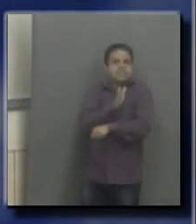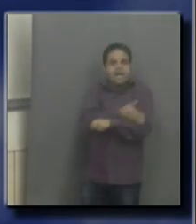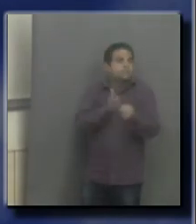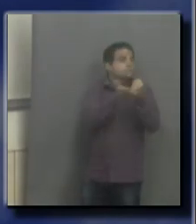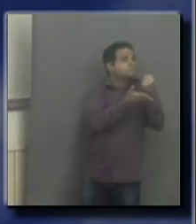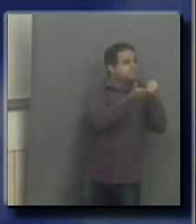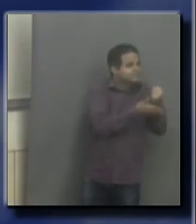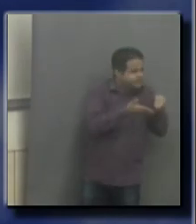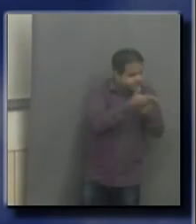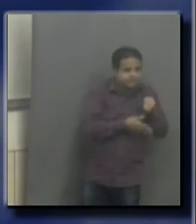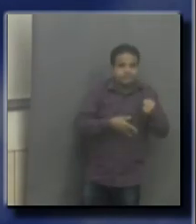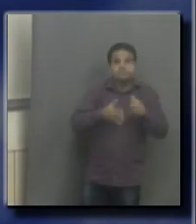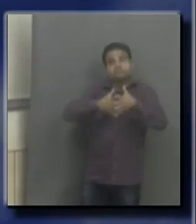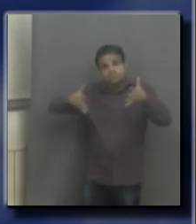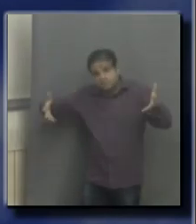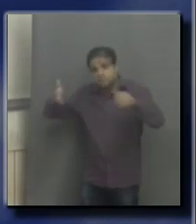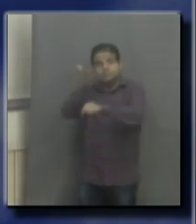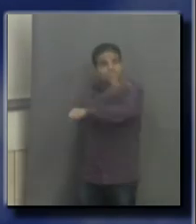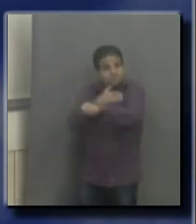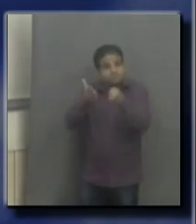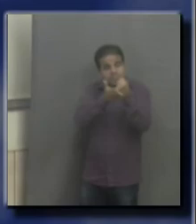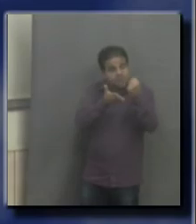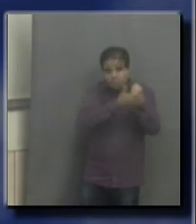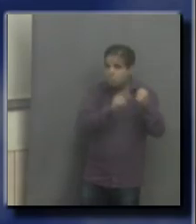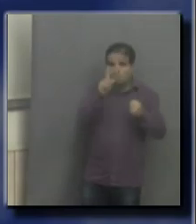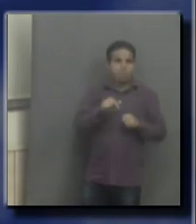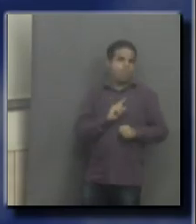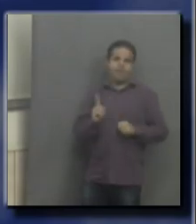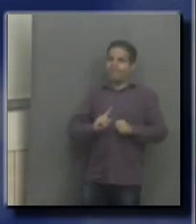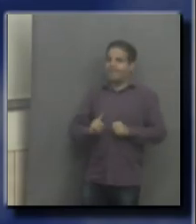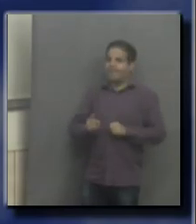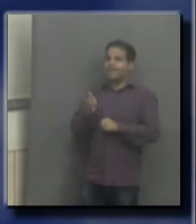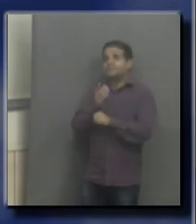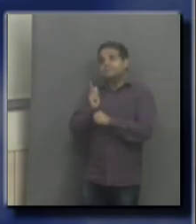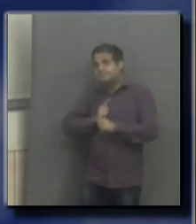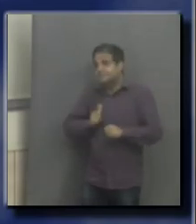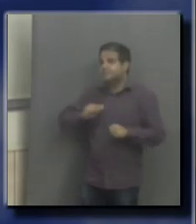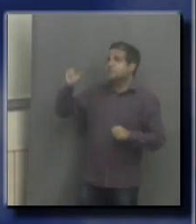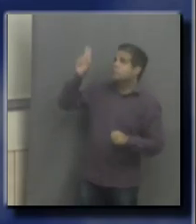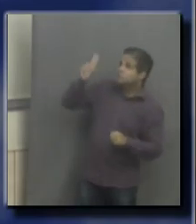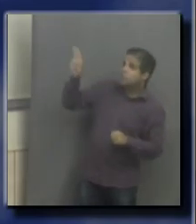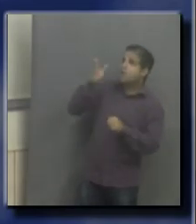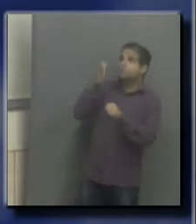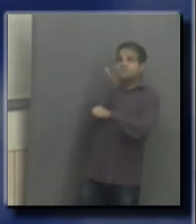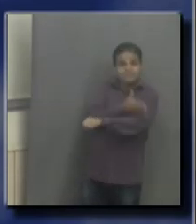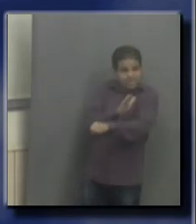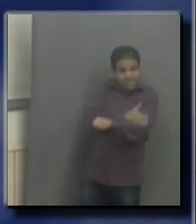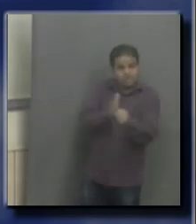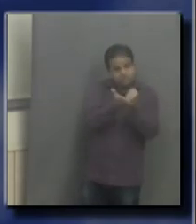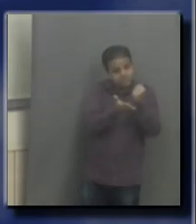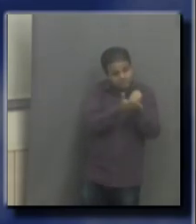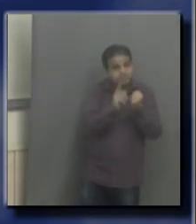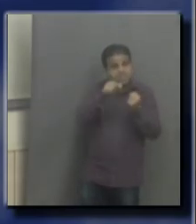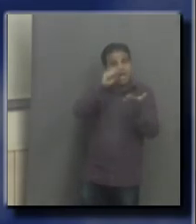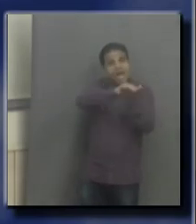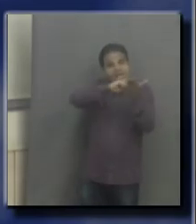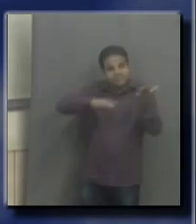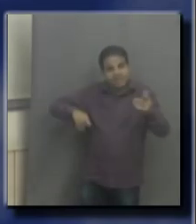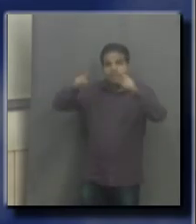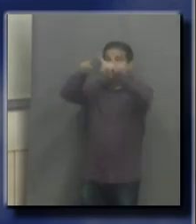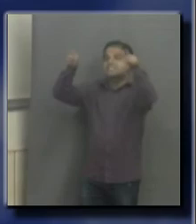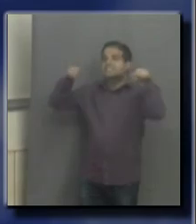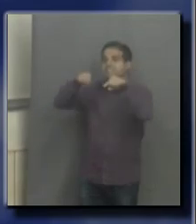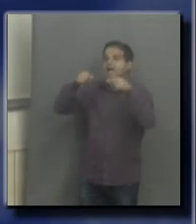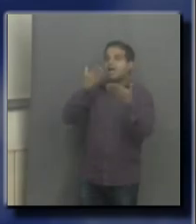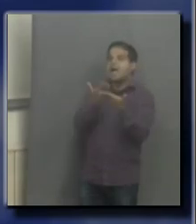básicos? Boa parte dos estágios básicos não são estágios, né? Tem o nome de estágios básicos, mas são atividades em sala de